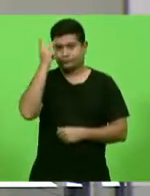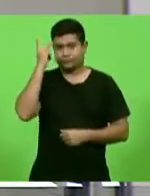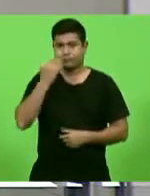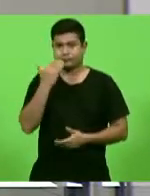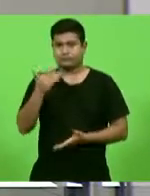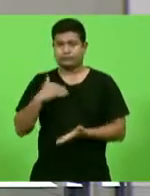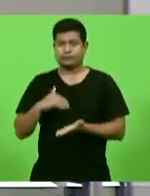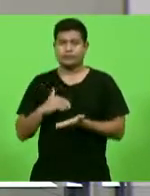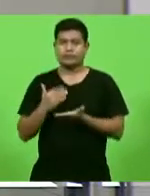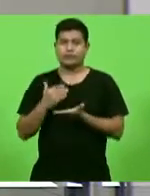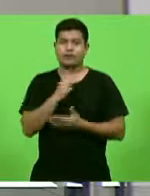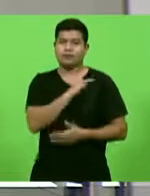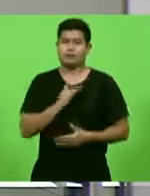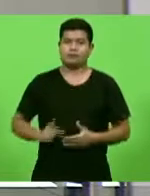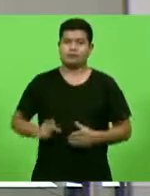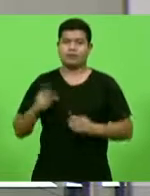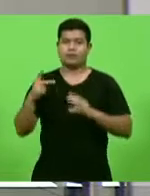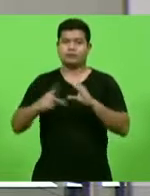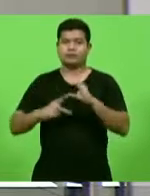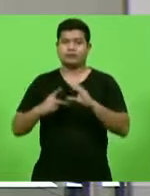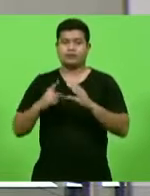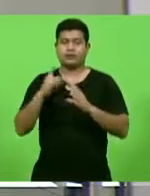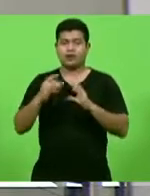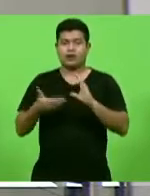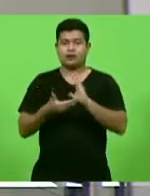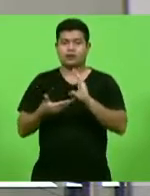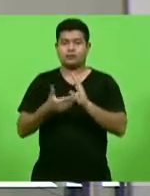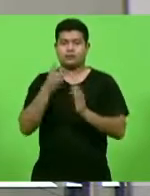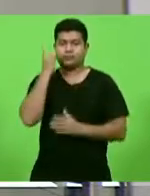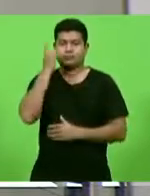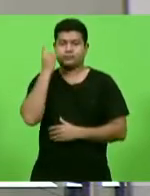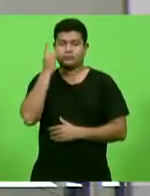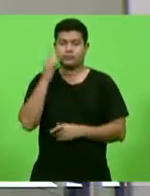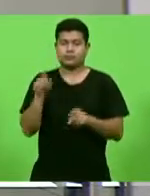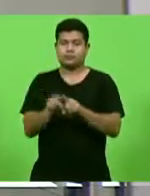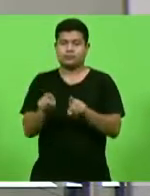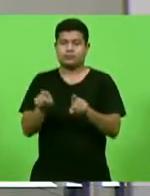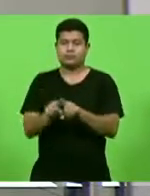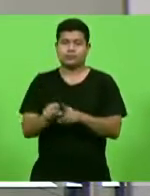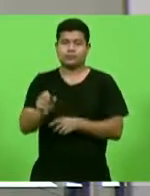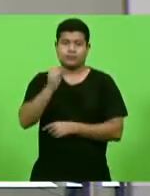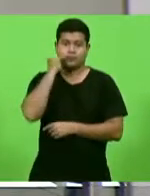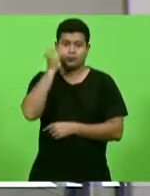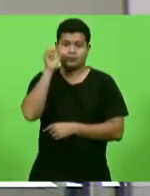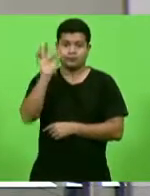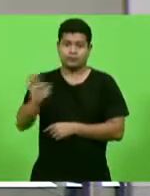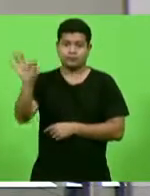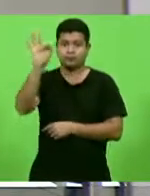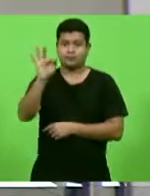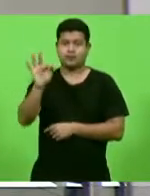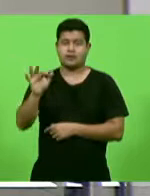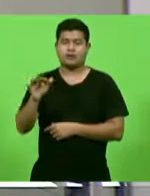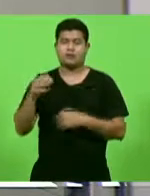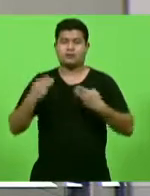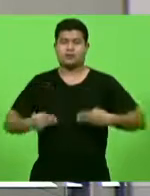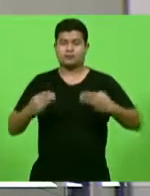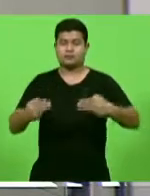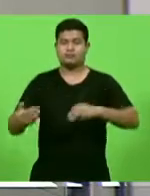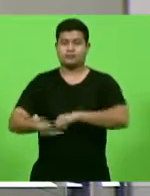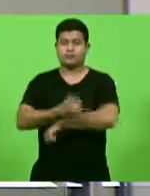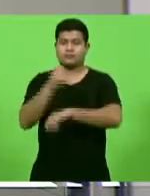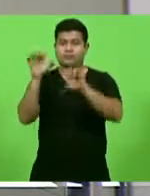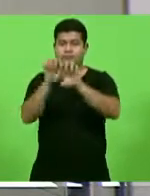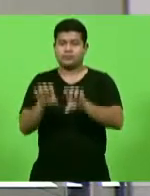apelando ao presidente da Câmara dos Deputados, do Senado Federal e ao Ministério de Estado da Infraestrutura pela realização de